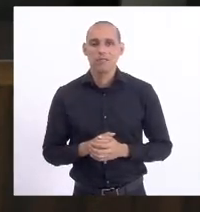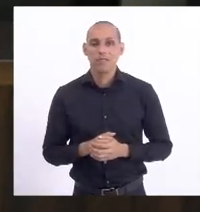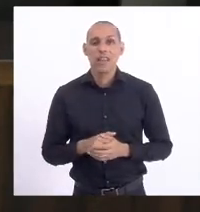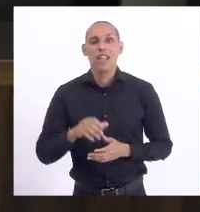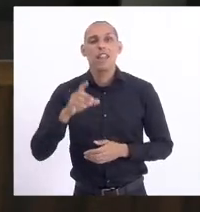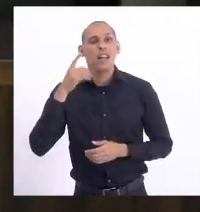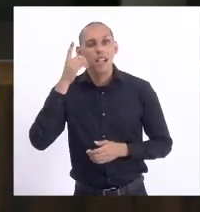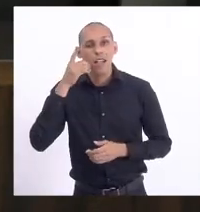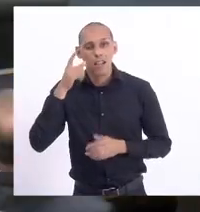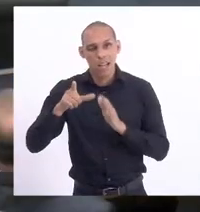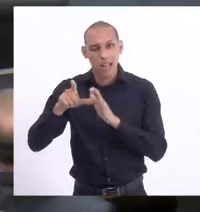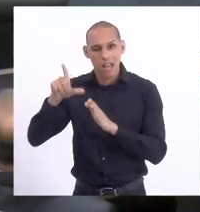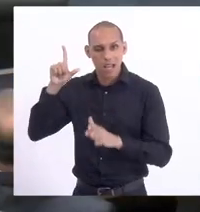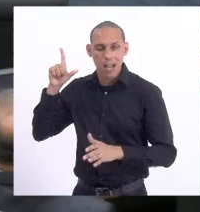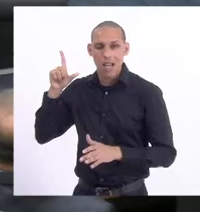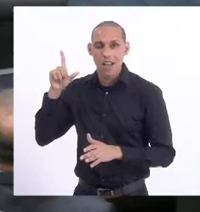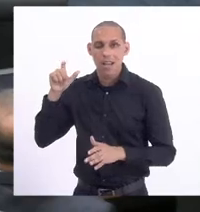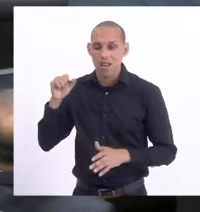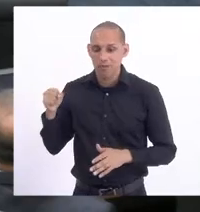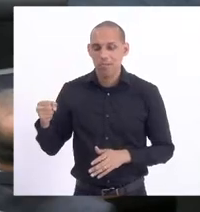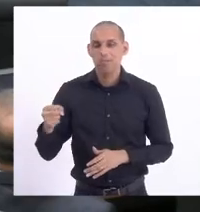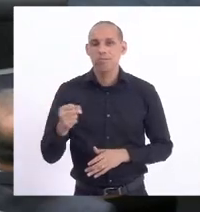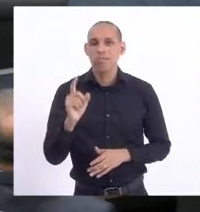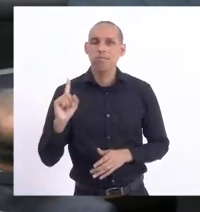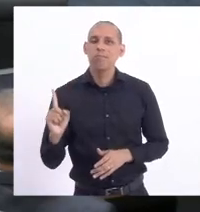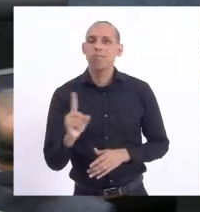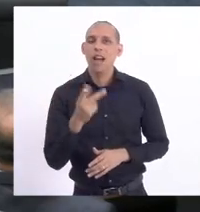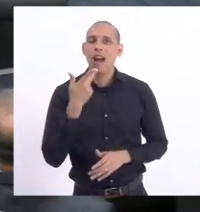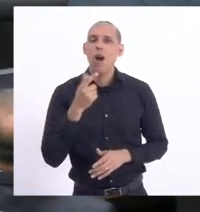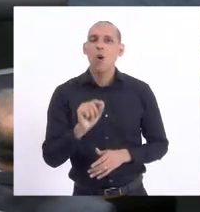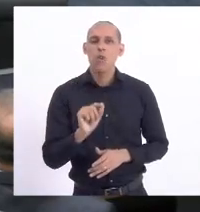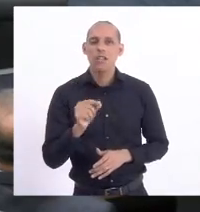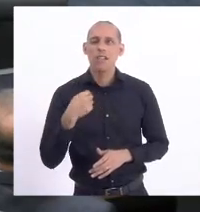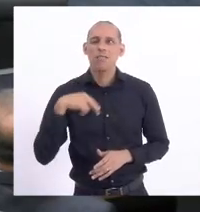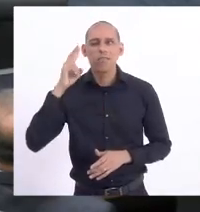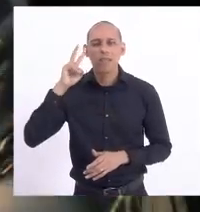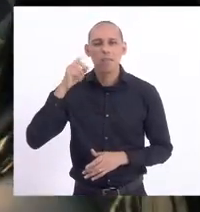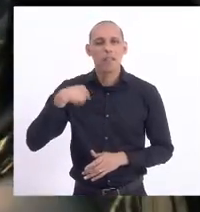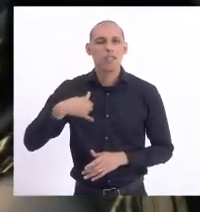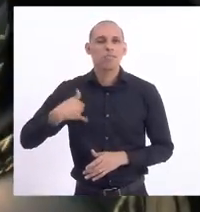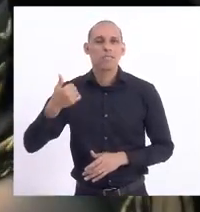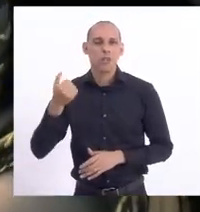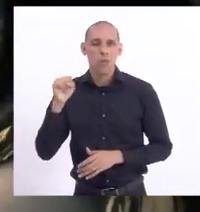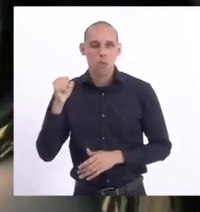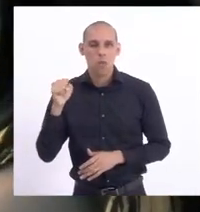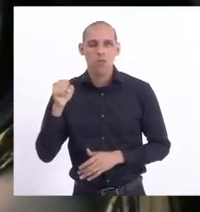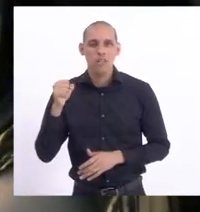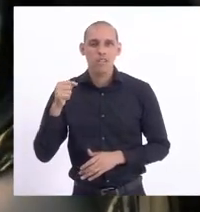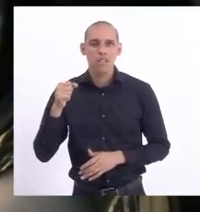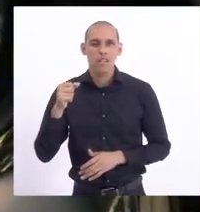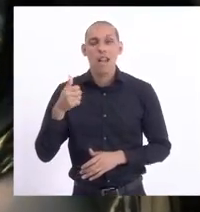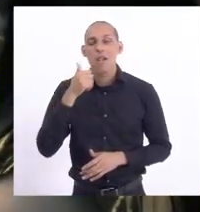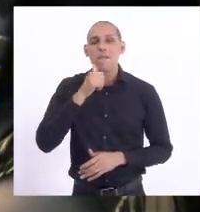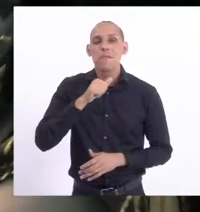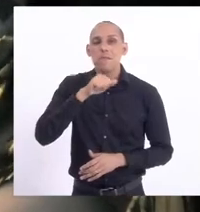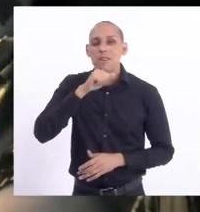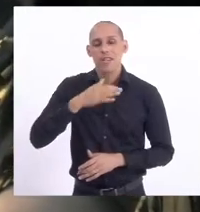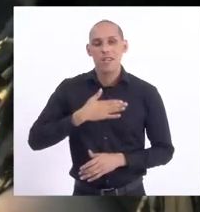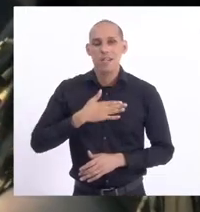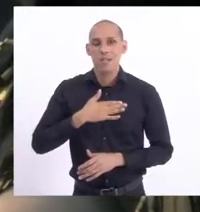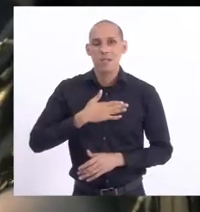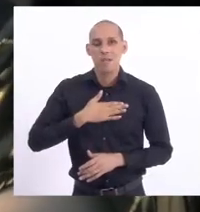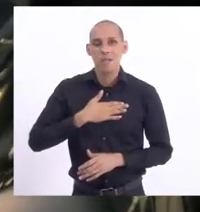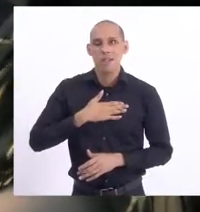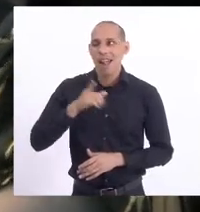Deputado que me antecedeu, que foi o microfone, me fez lembrar, quando eu tinha 8 anos de idade, que minha mãe foi candidata a vereadora pelo município de Nova